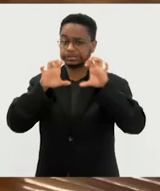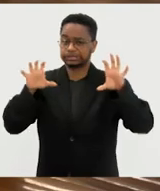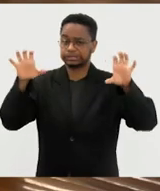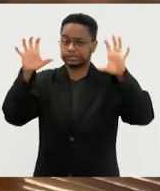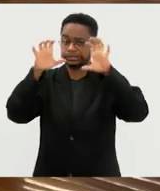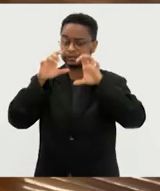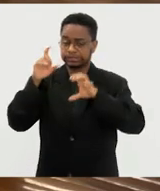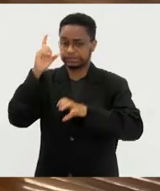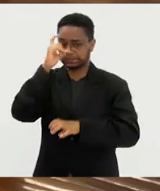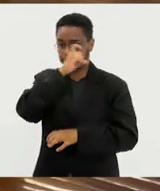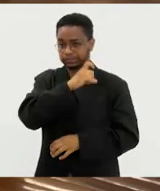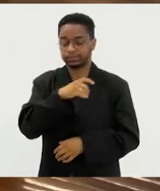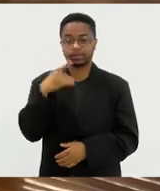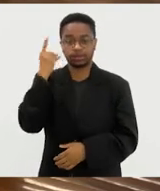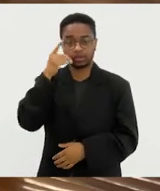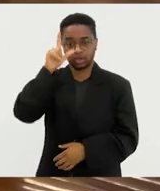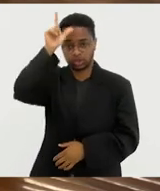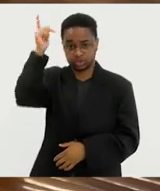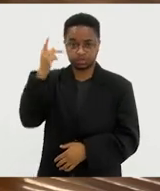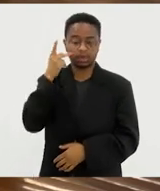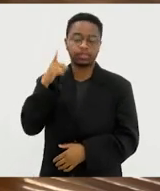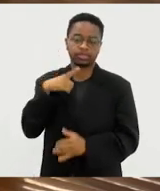Deputado Luiz Paulo, sempre muito bem informado.